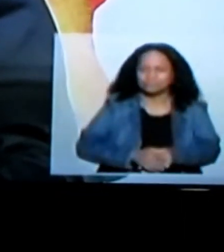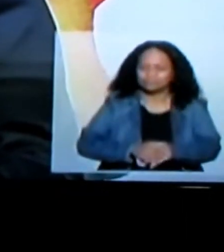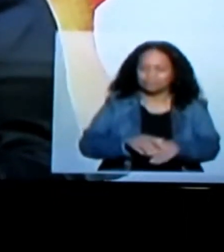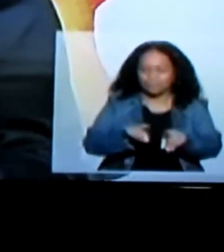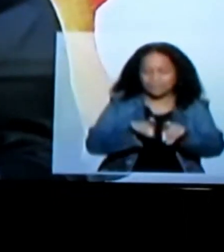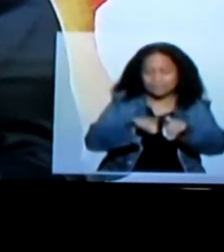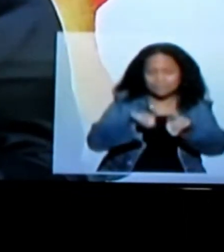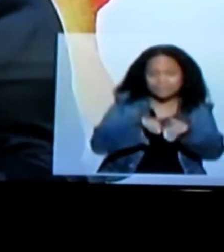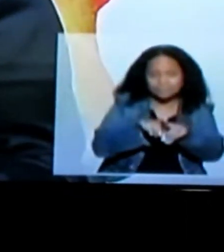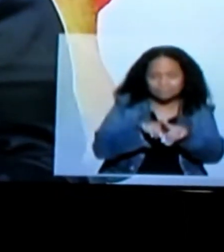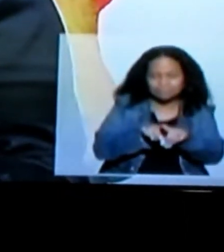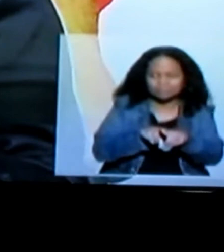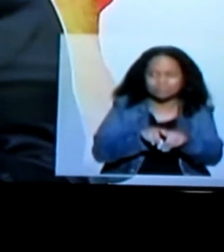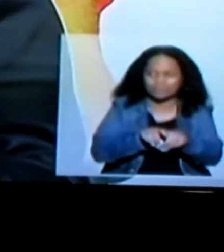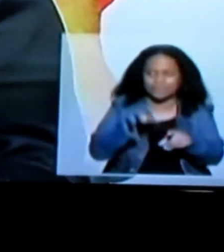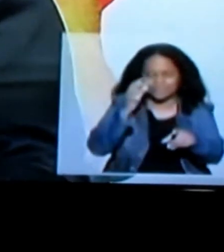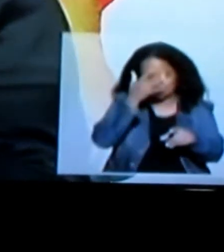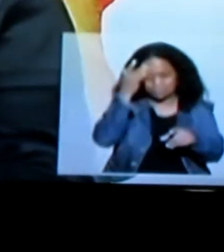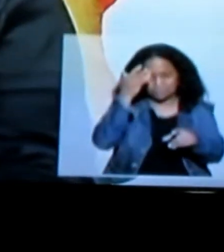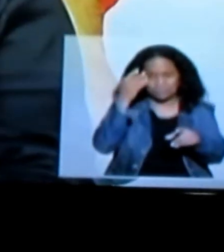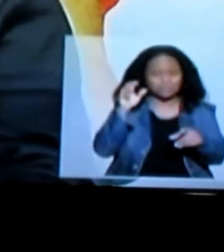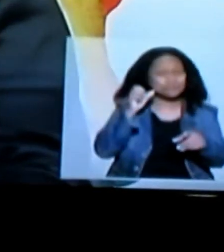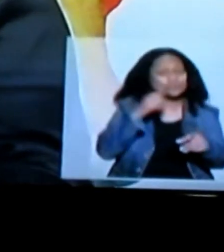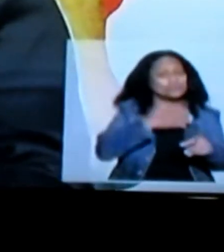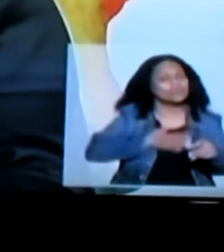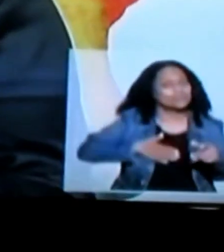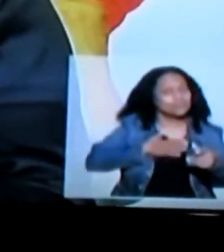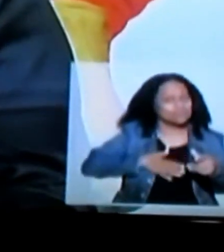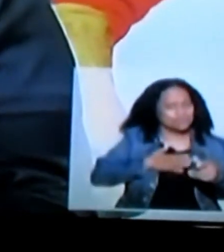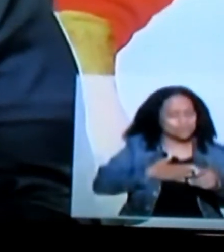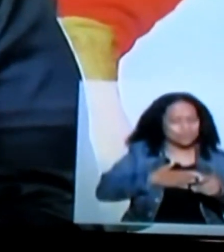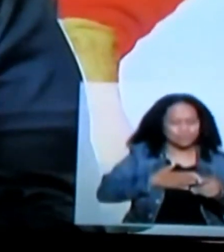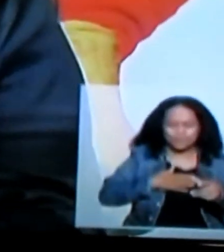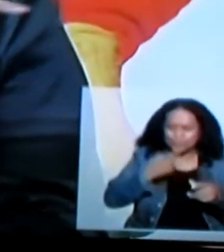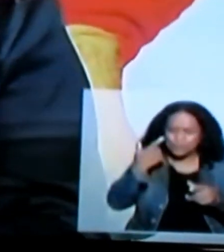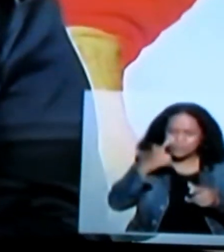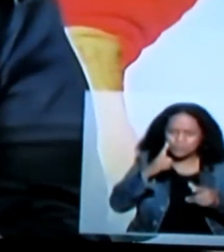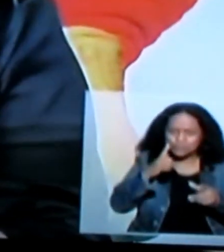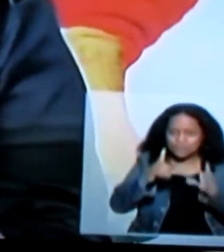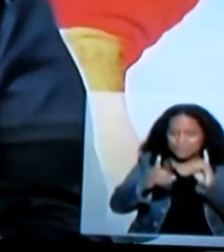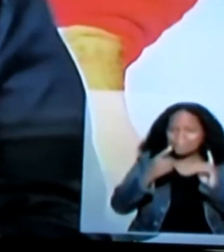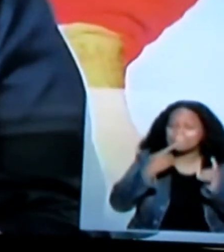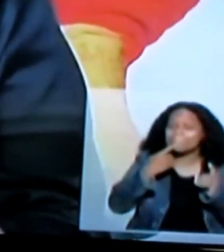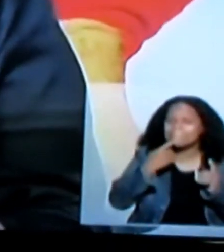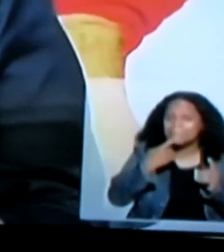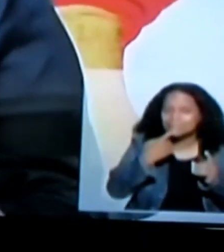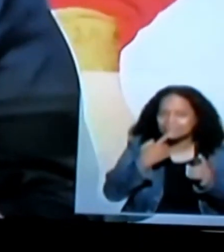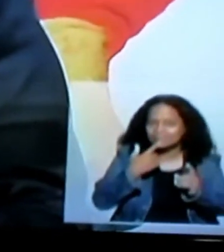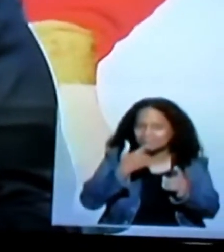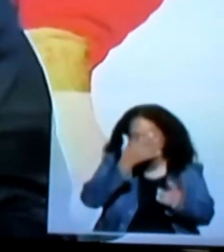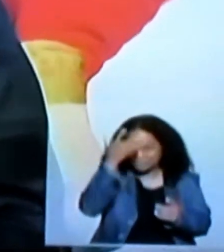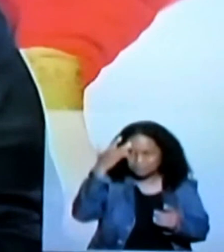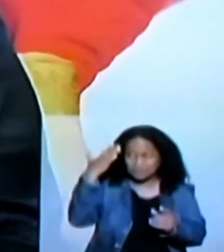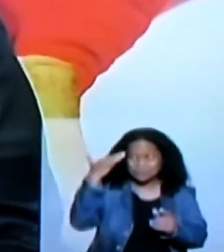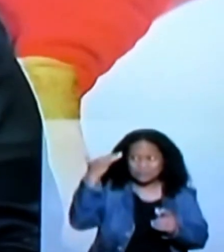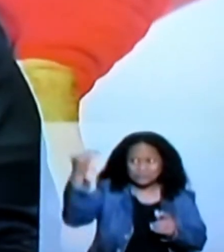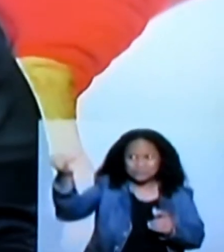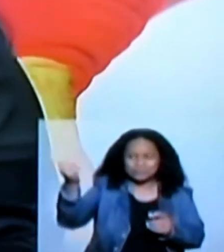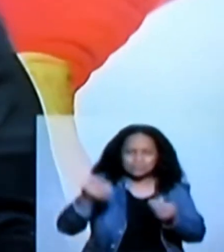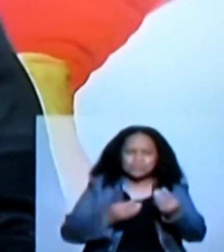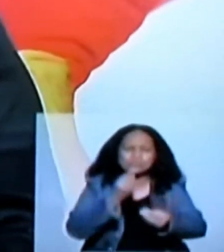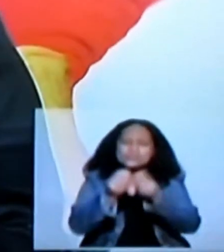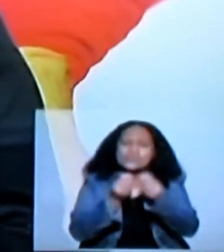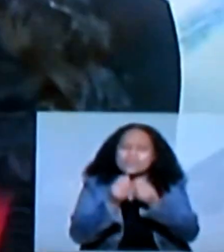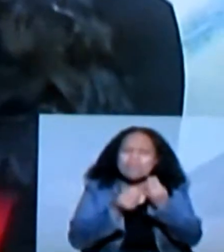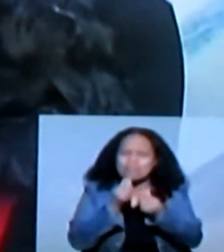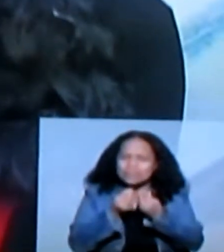com atores, e conta uma parte que é muito bacana, que eu gosto, o pessoal gosta de ouvir, que é as stalkers. Como é que eu consegui chegar perto de alguns autores internacionais? É muito difícil.